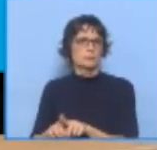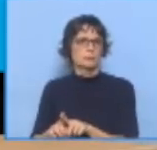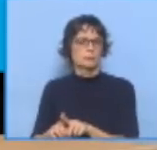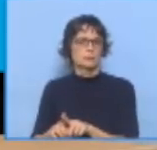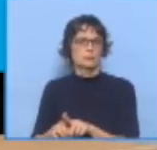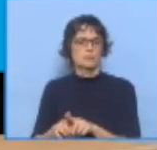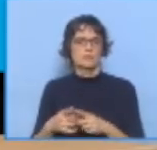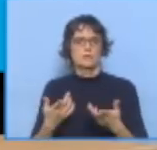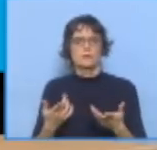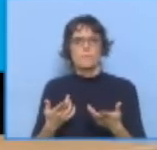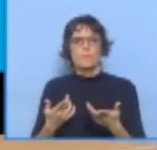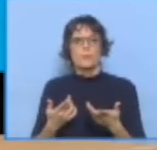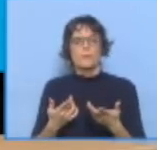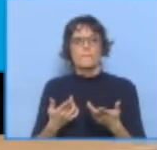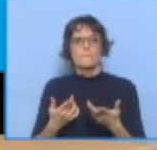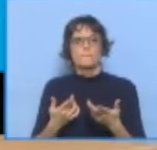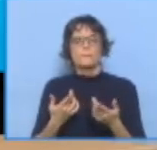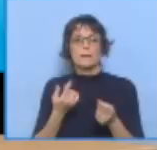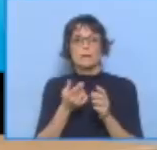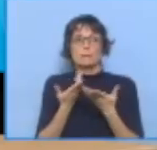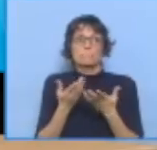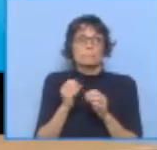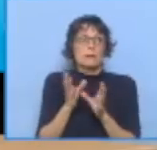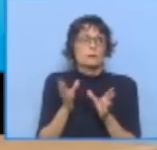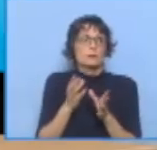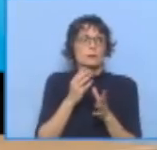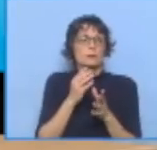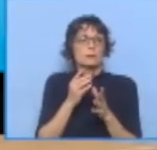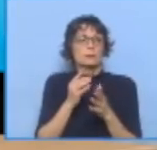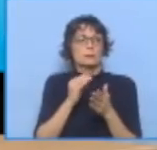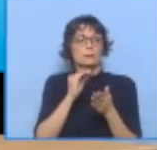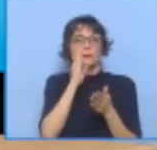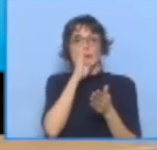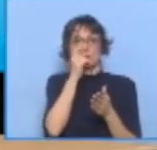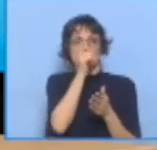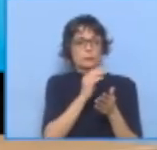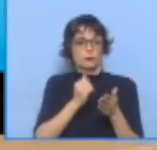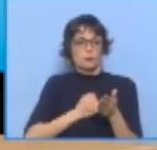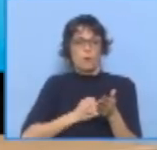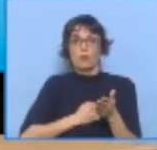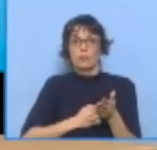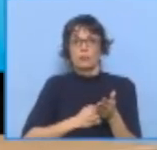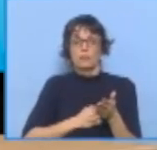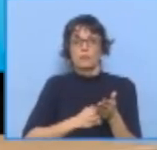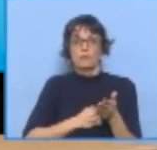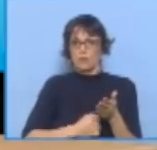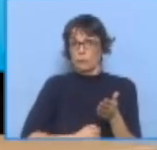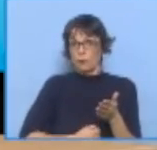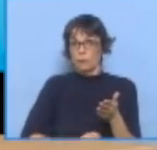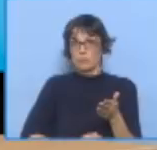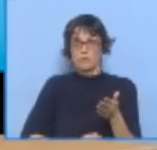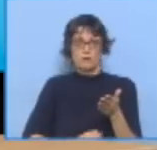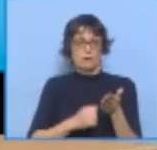maneiras. É evidente que em autores, vamos dizer assim, católicos, é traduzido muitas vezes